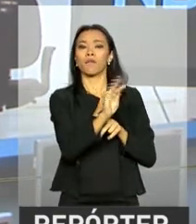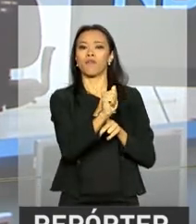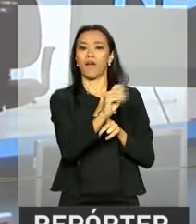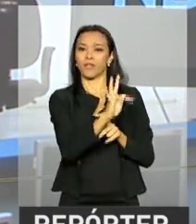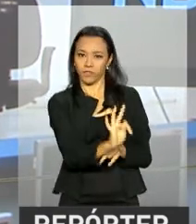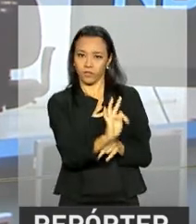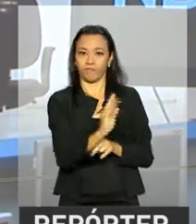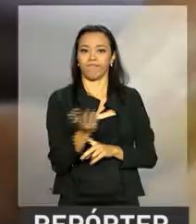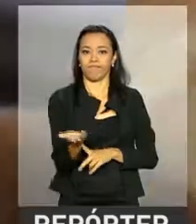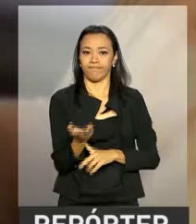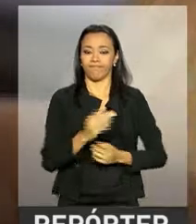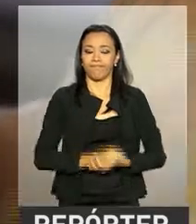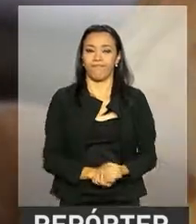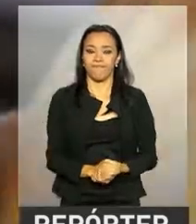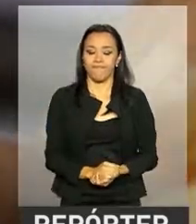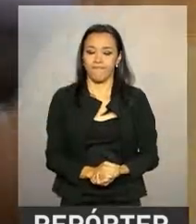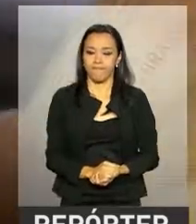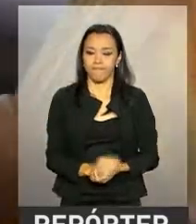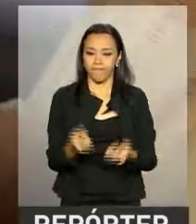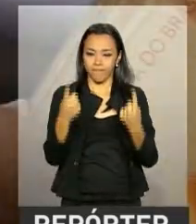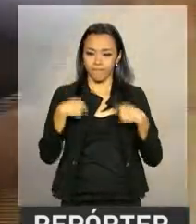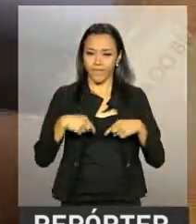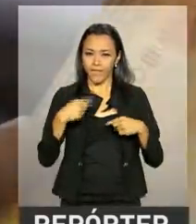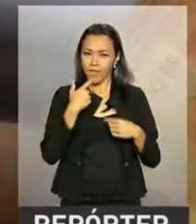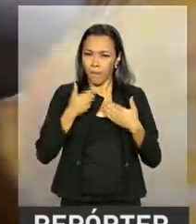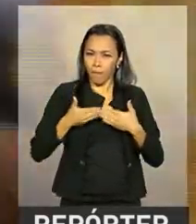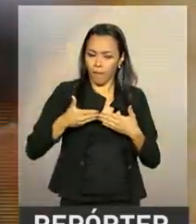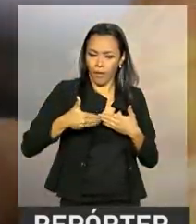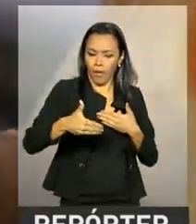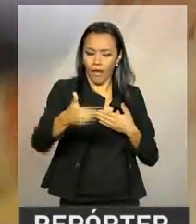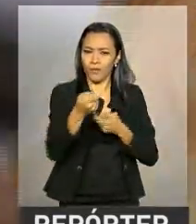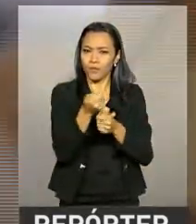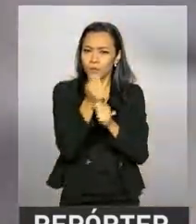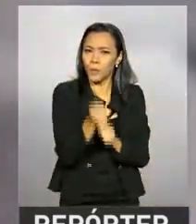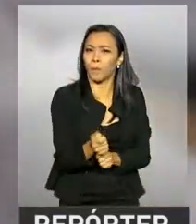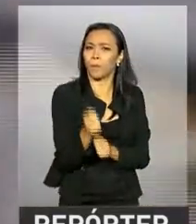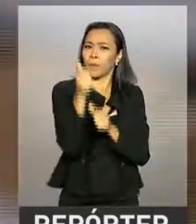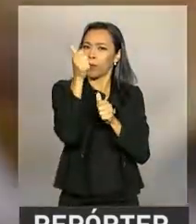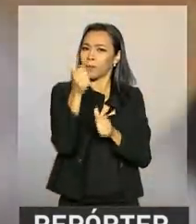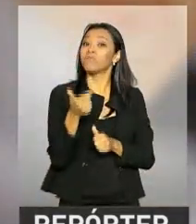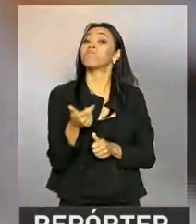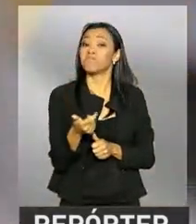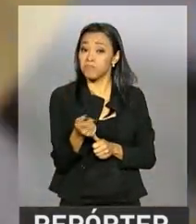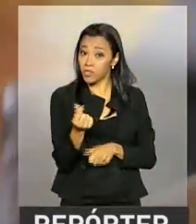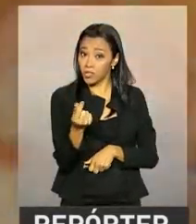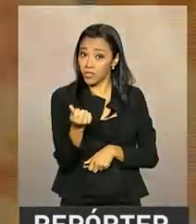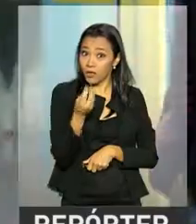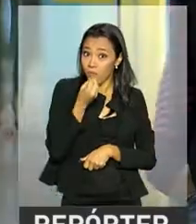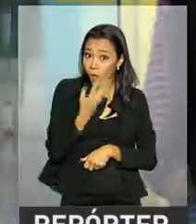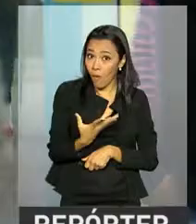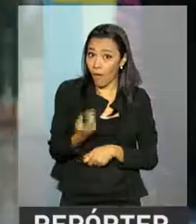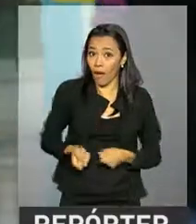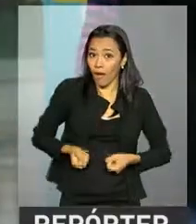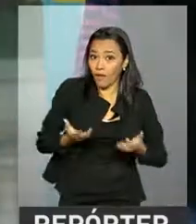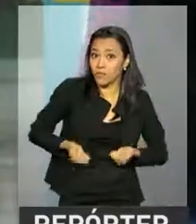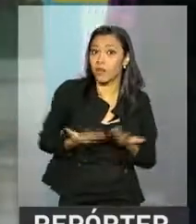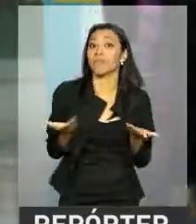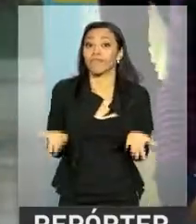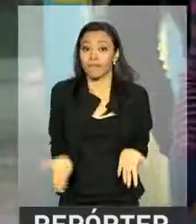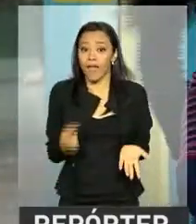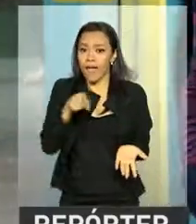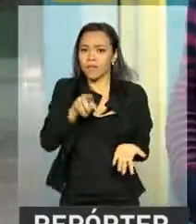fat e meio chegando e que tal um dinheiro extra para gastar no ano novo essa oportunidade